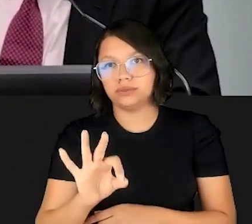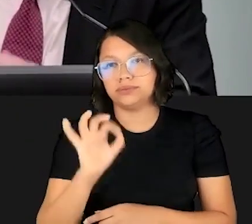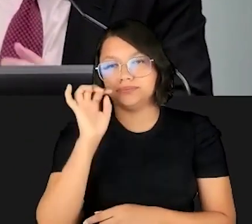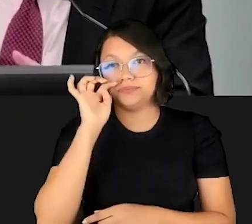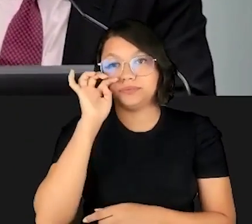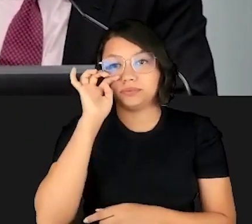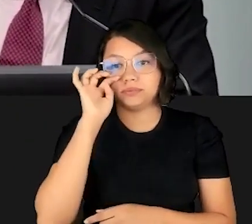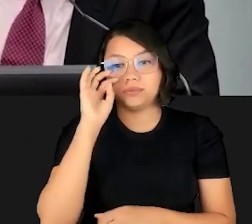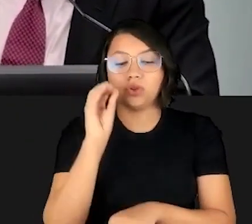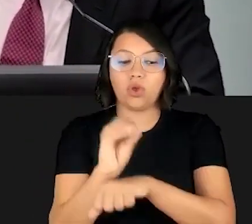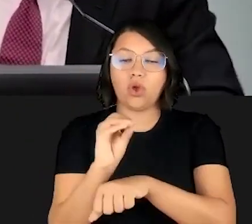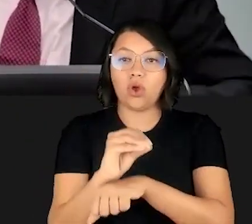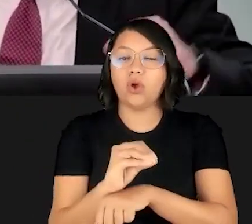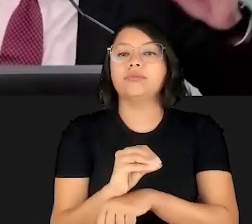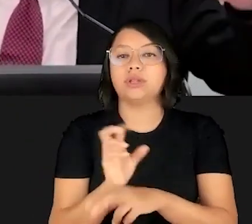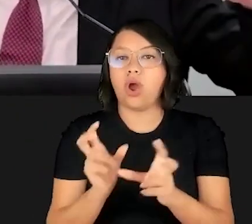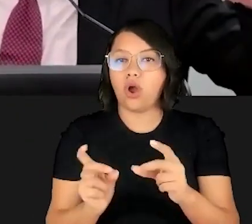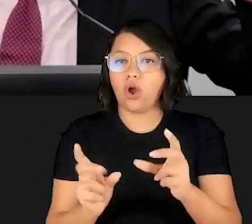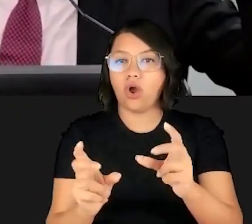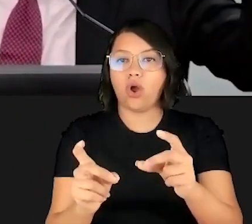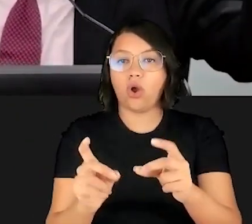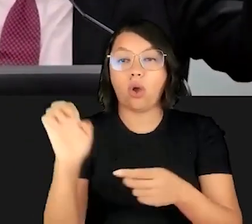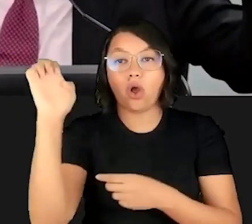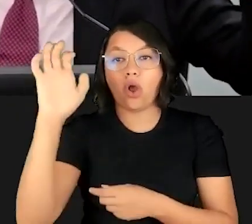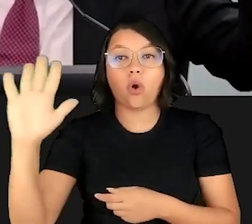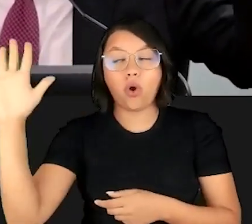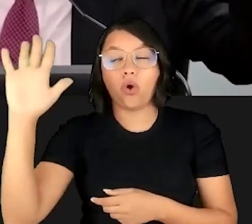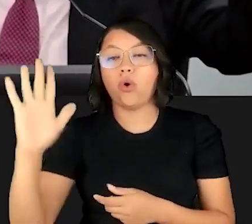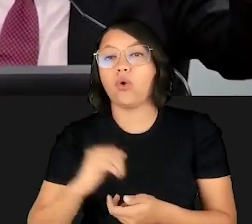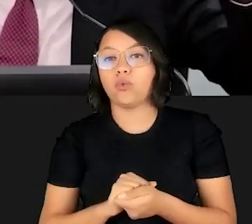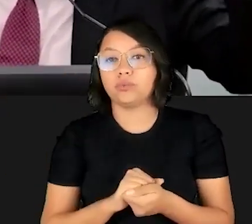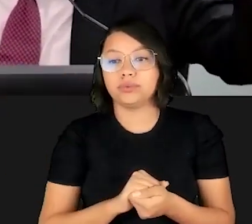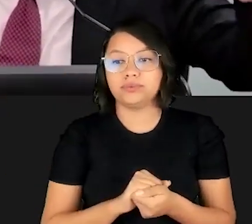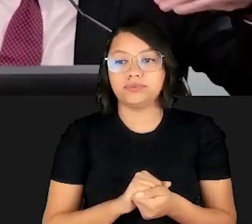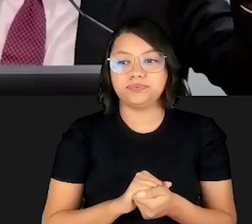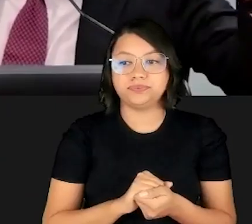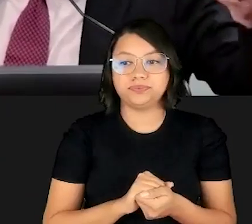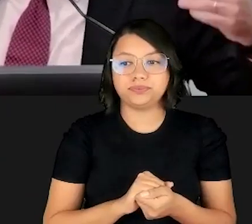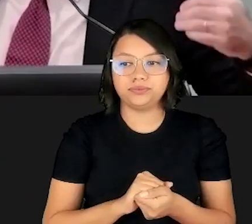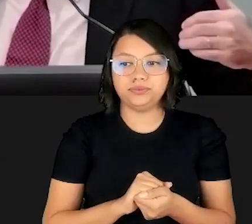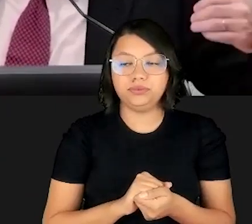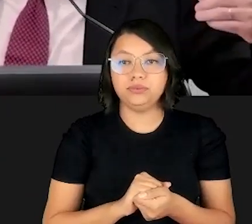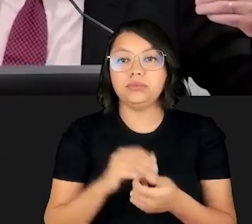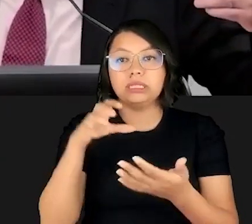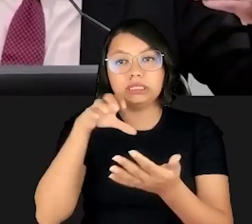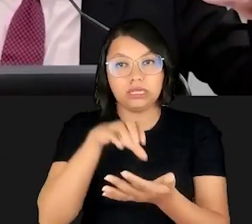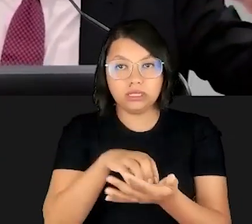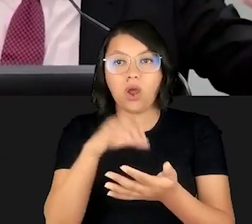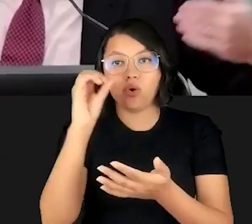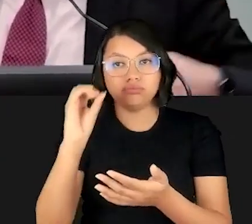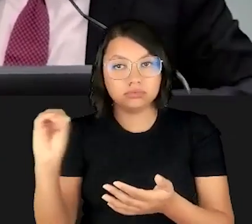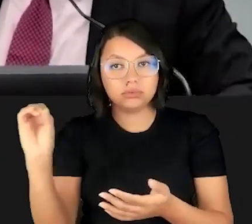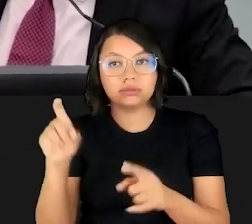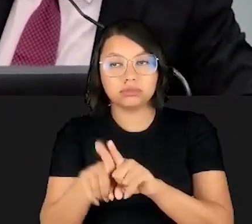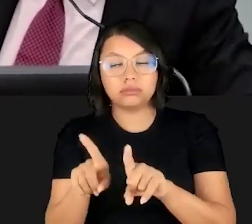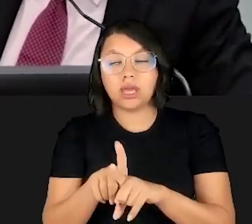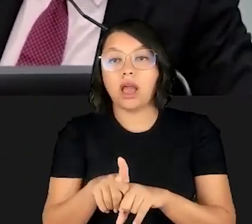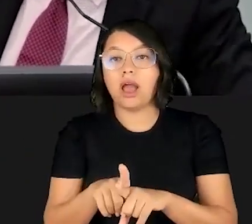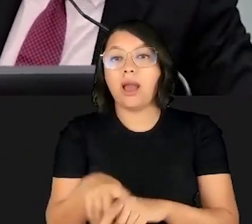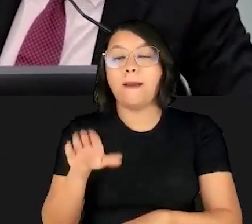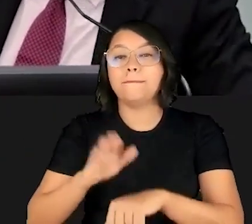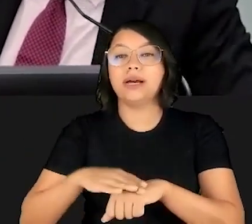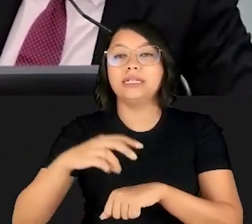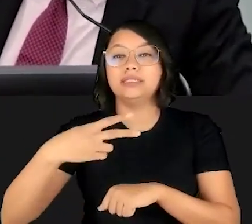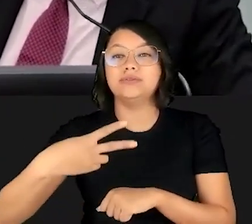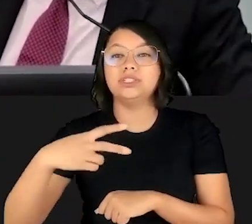da terapia oncológica mundial. Europa, dita ocidental, que agora Europa Central também, né? Consome mais